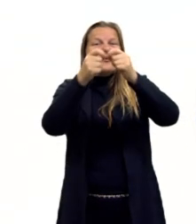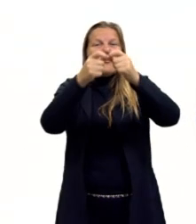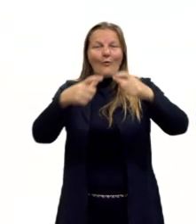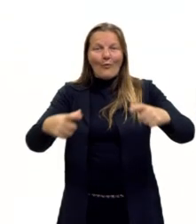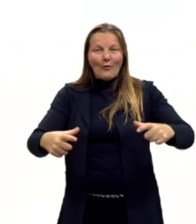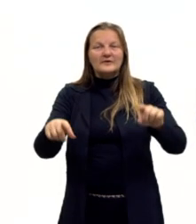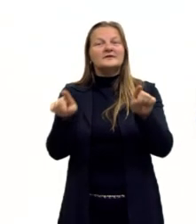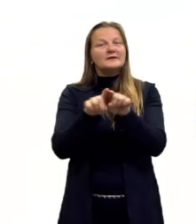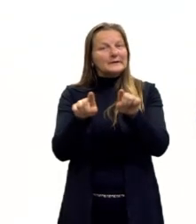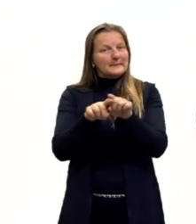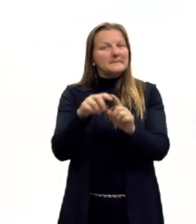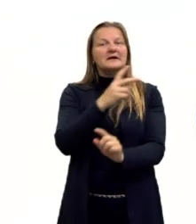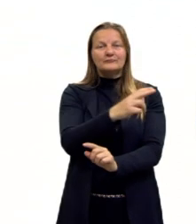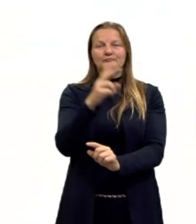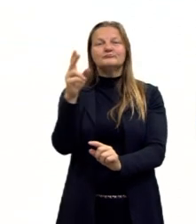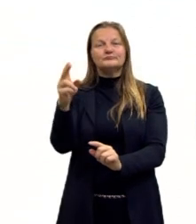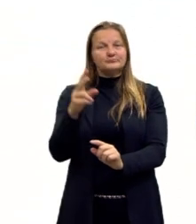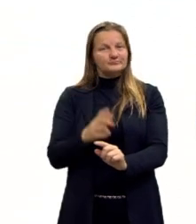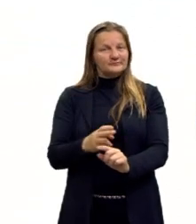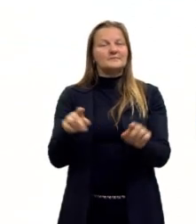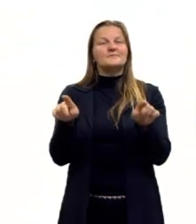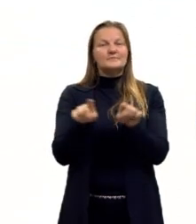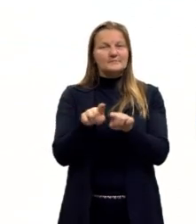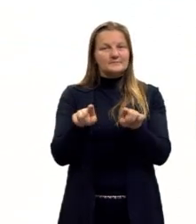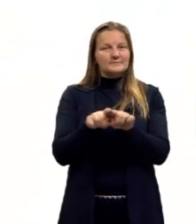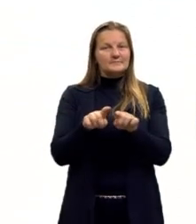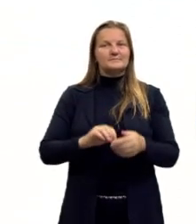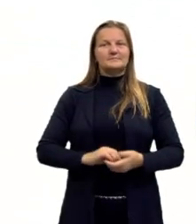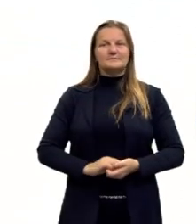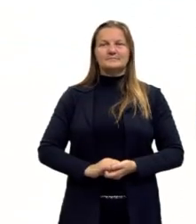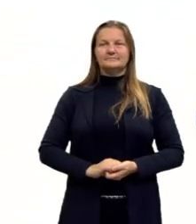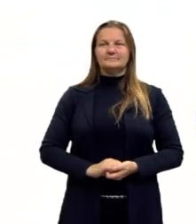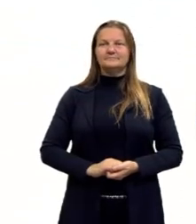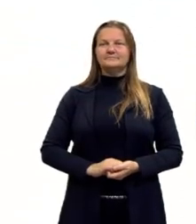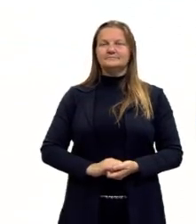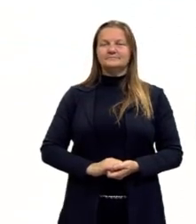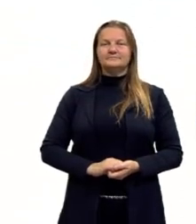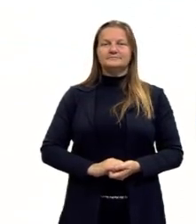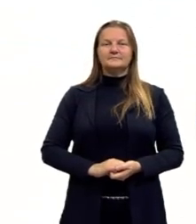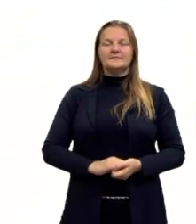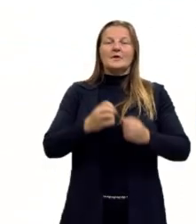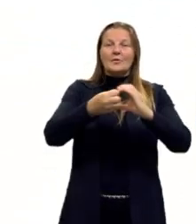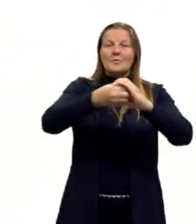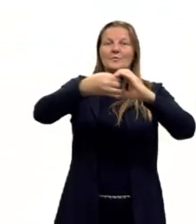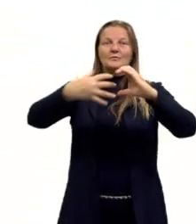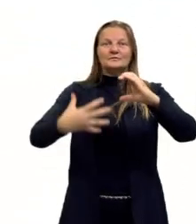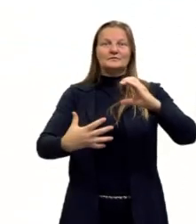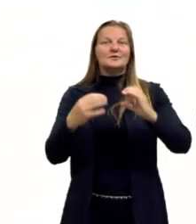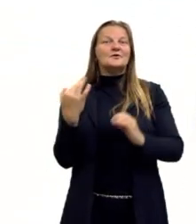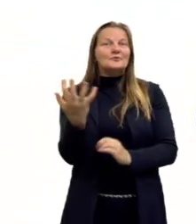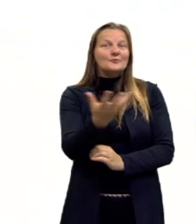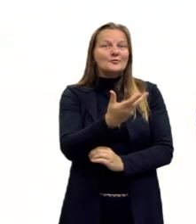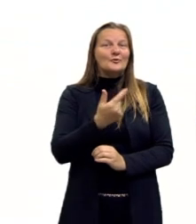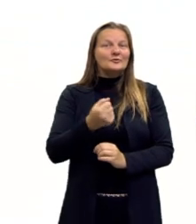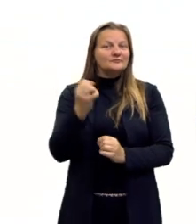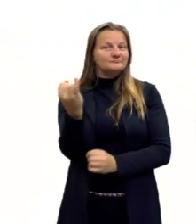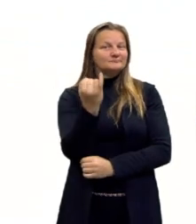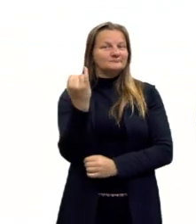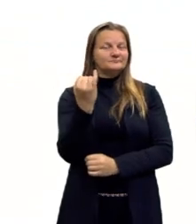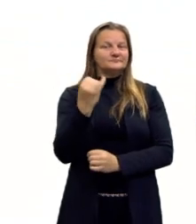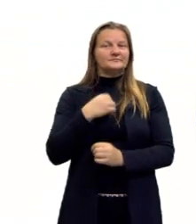cone recebe o nome de cone equilátero também bom Então essas são as classificações que a gente considera